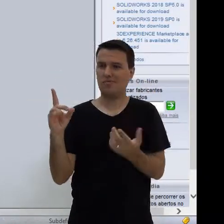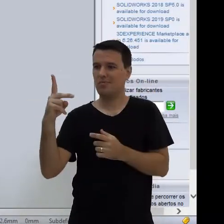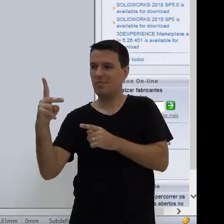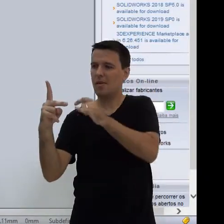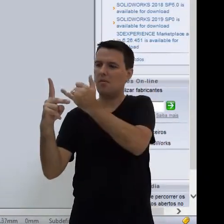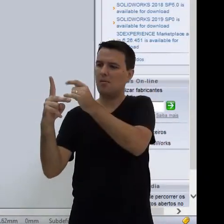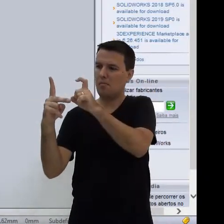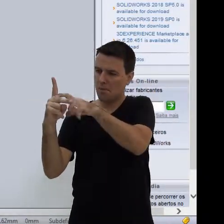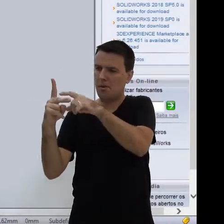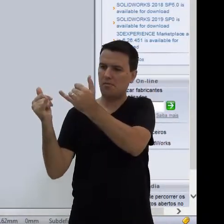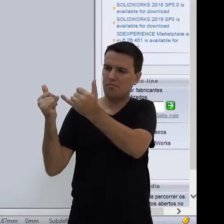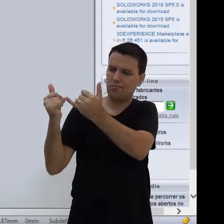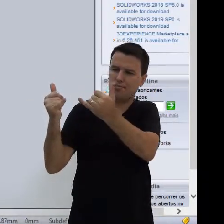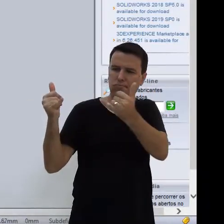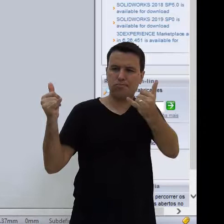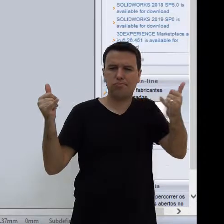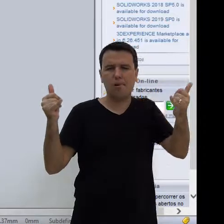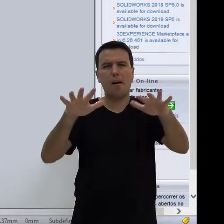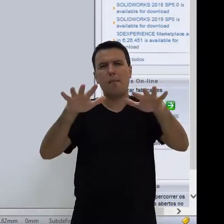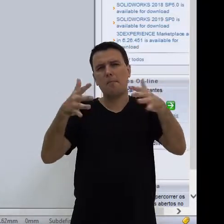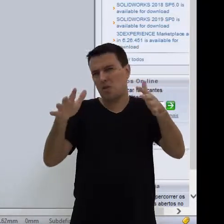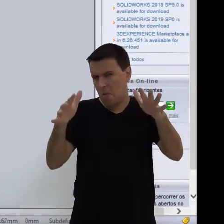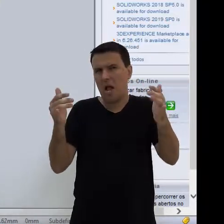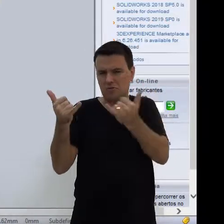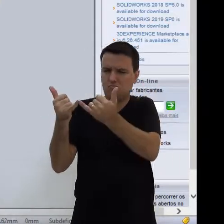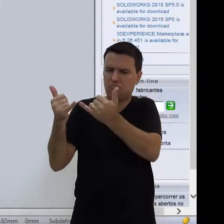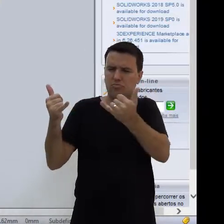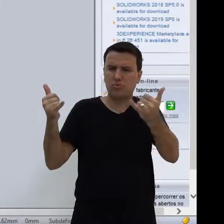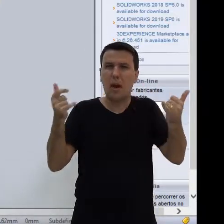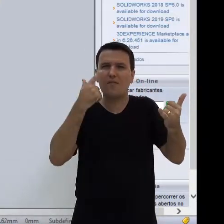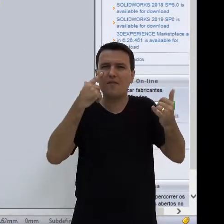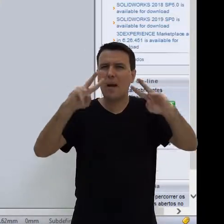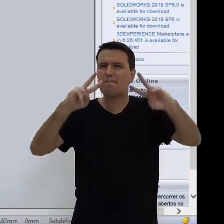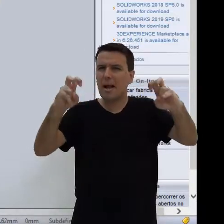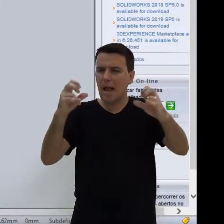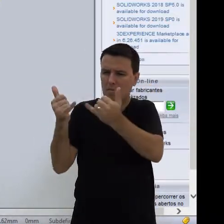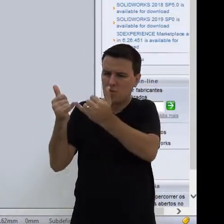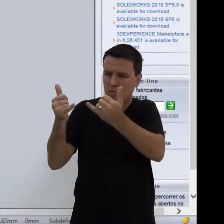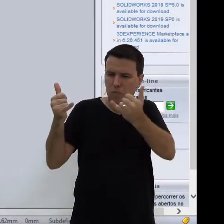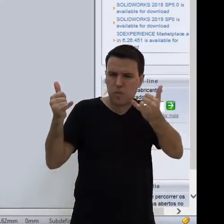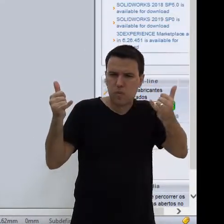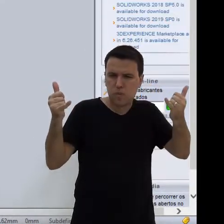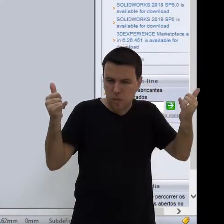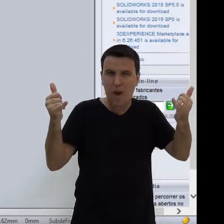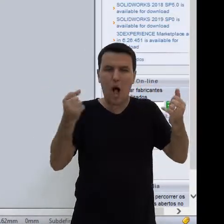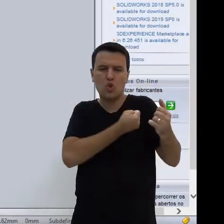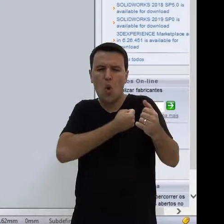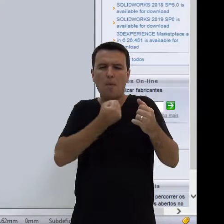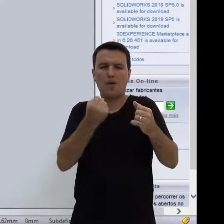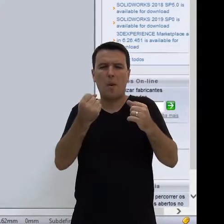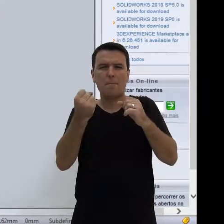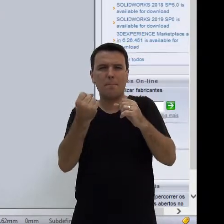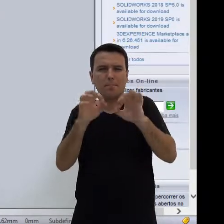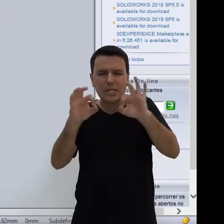então uma linha com o comprimento aproximado que eu quero desenhar. Você percebe que o valor vai mudando conforme eu vou caminhando com o mouse.